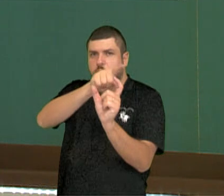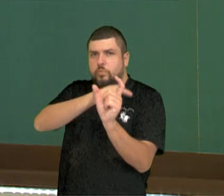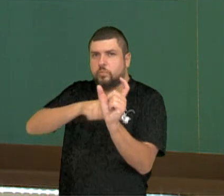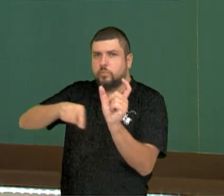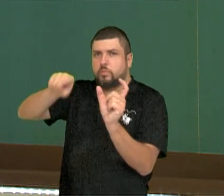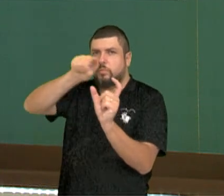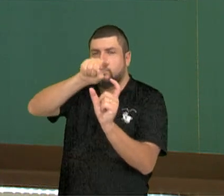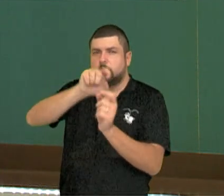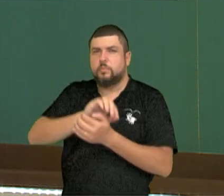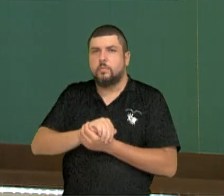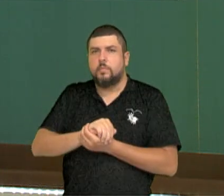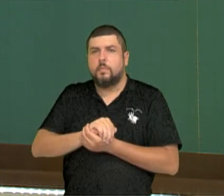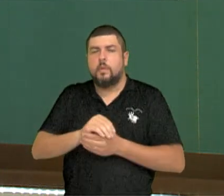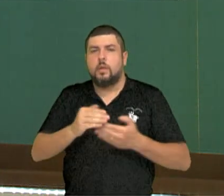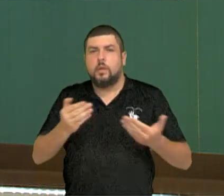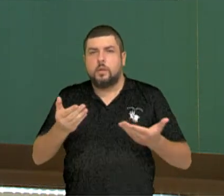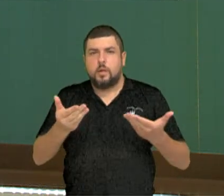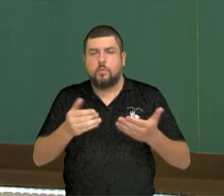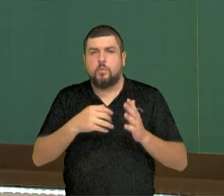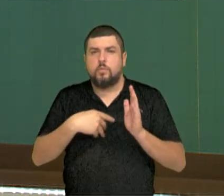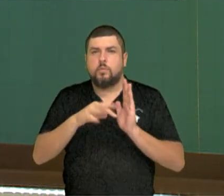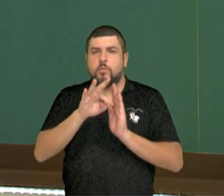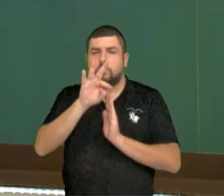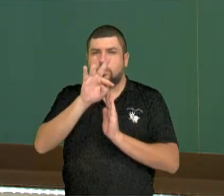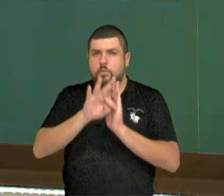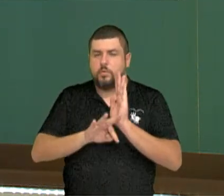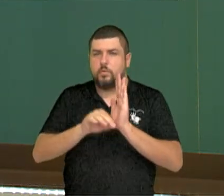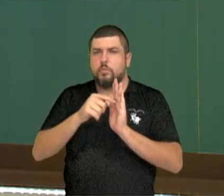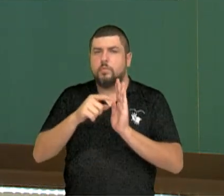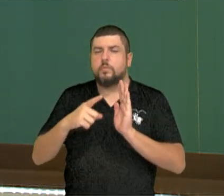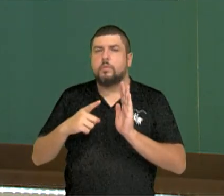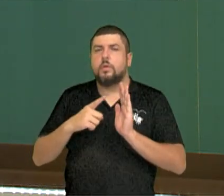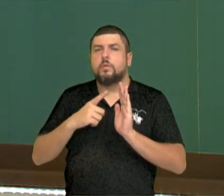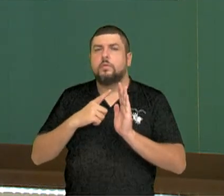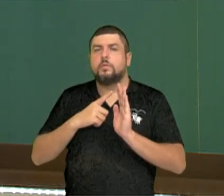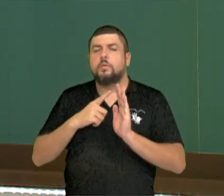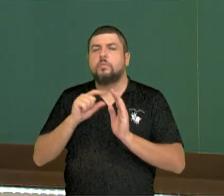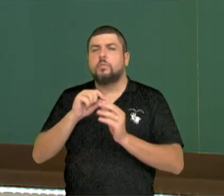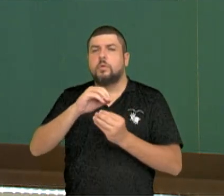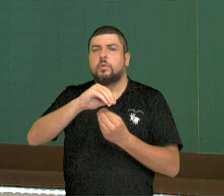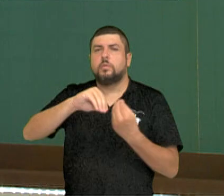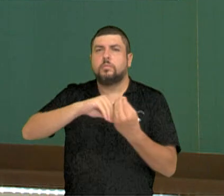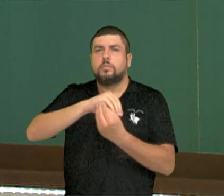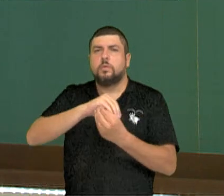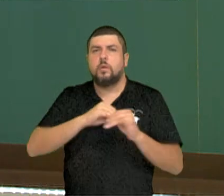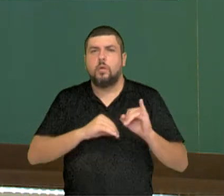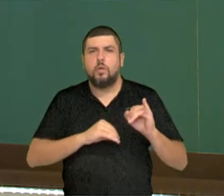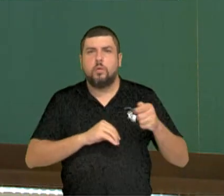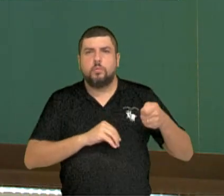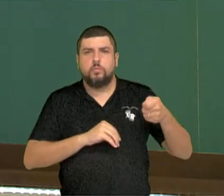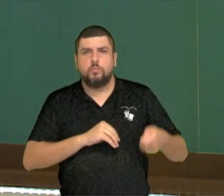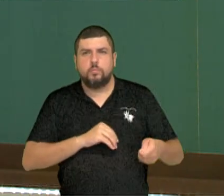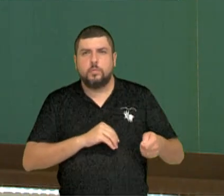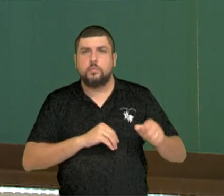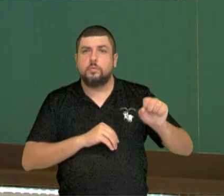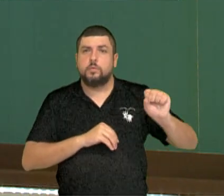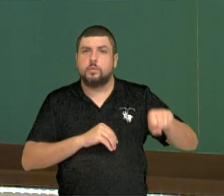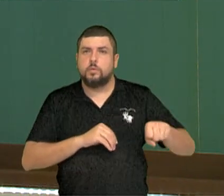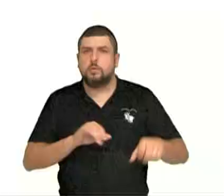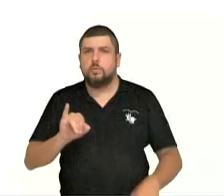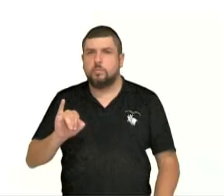negativo. Então, agora no texto que teremos a seguir, temos aí a mescla tanto do imperativo afirmativo como